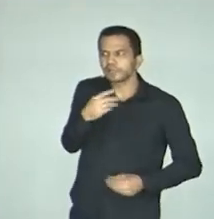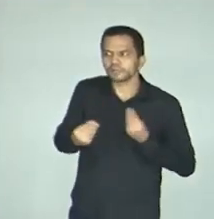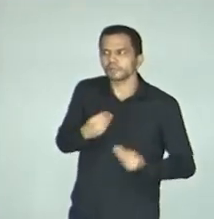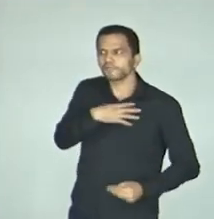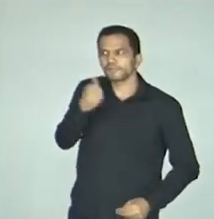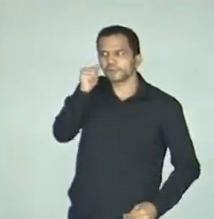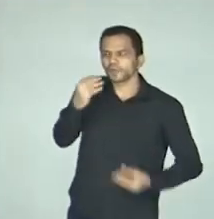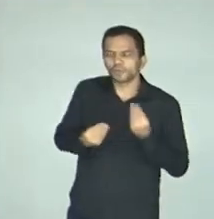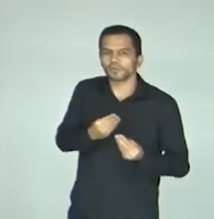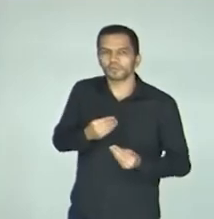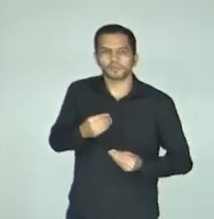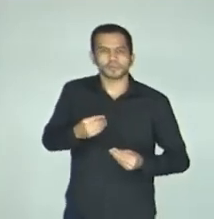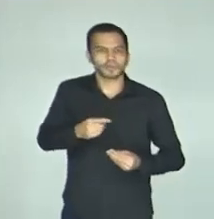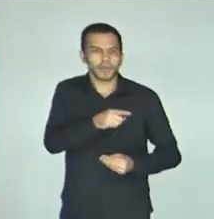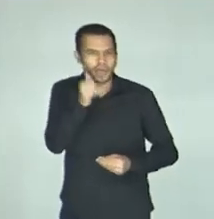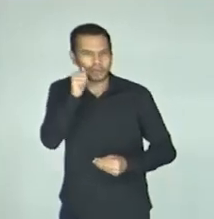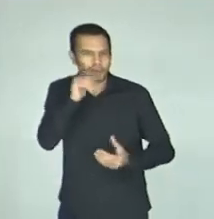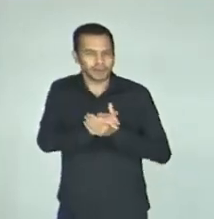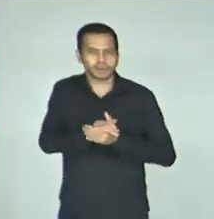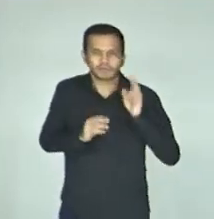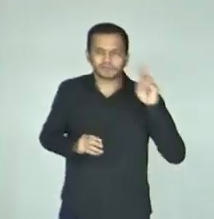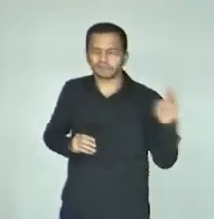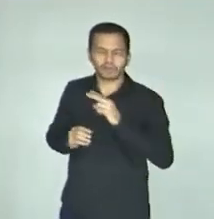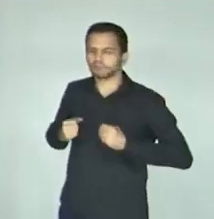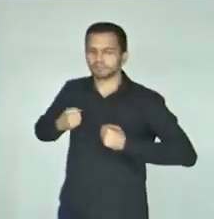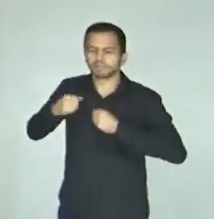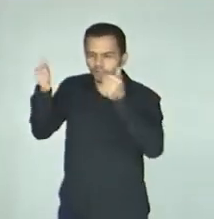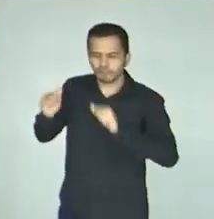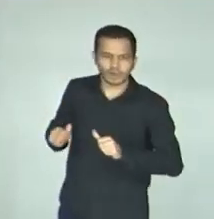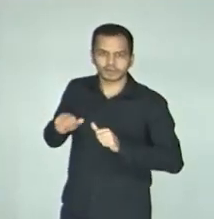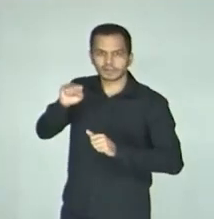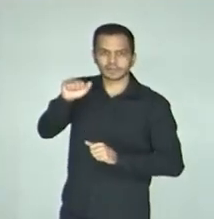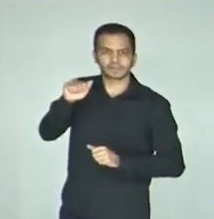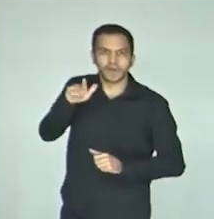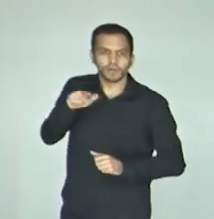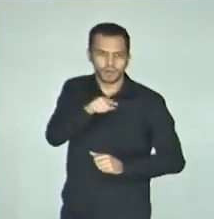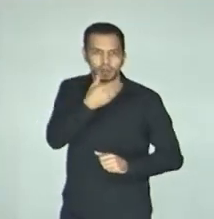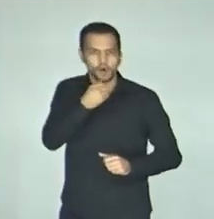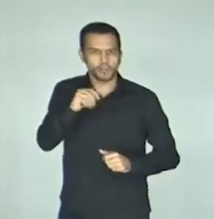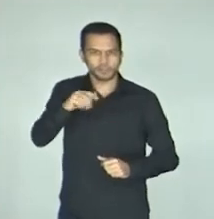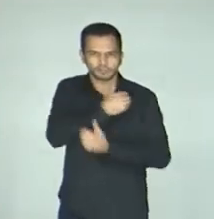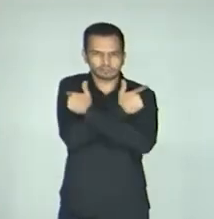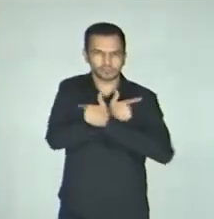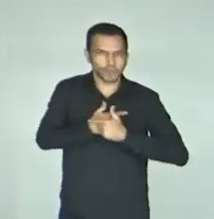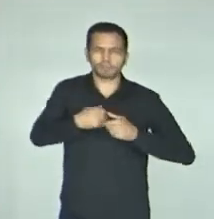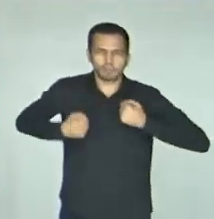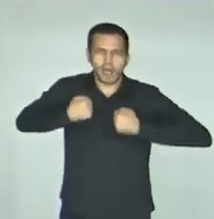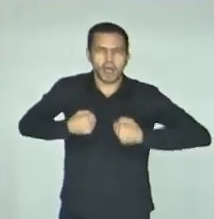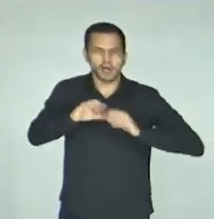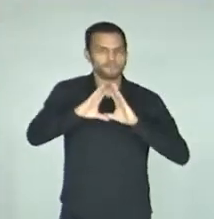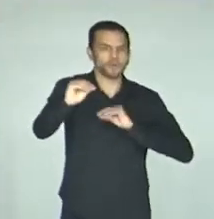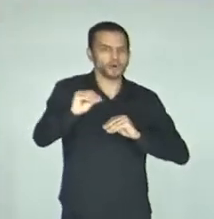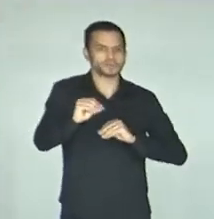e ele foge a mulher vira uma coluna de sol e aí ele vai para zoar chega usuário ver os homem olhando a filha dele ele